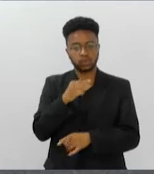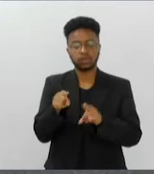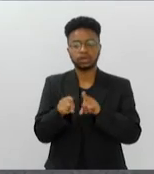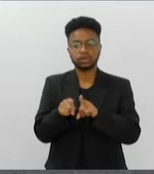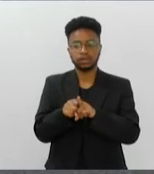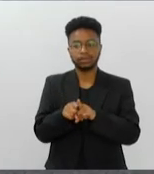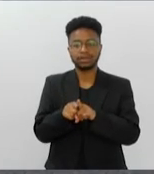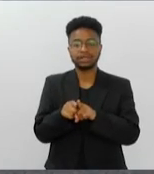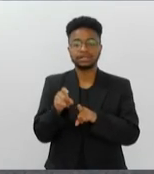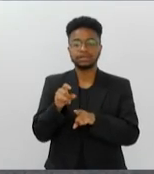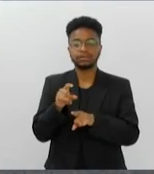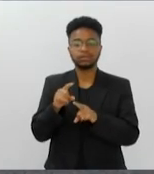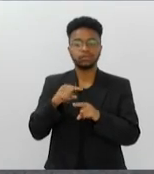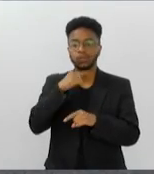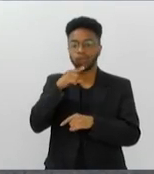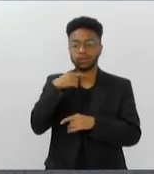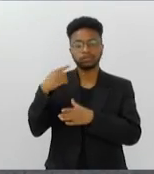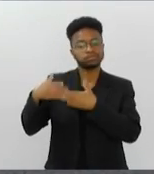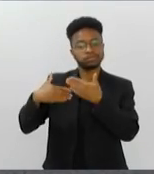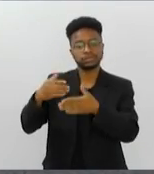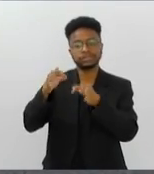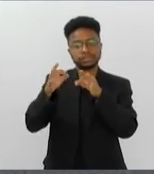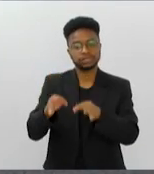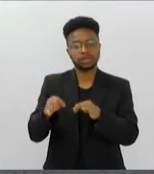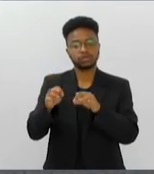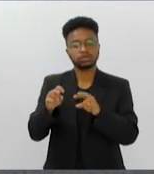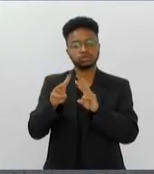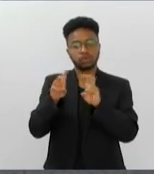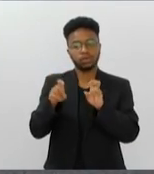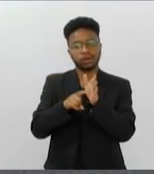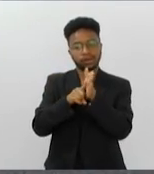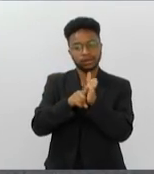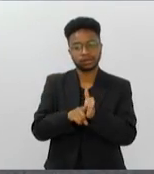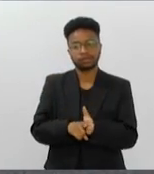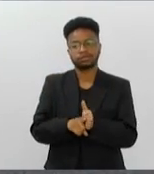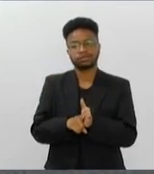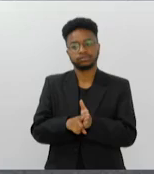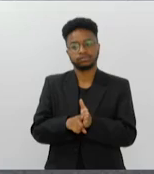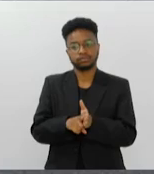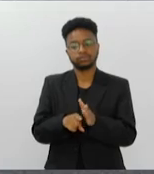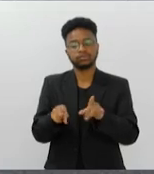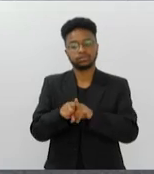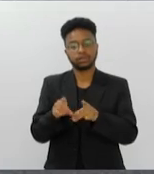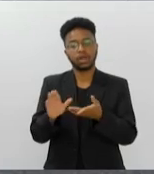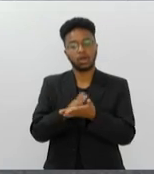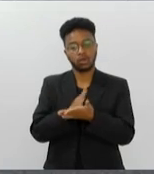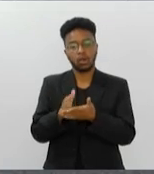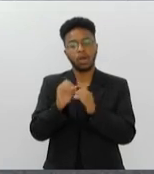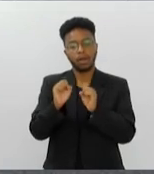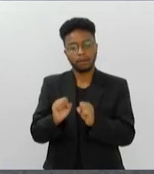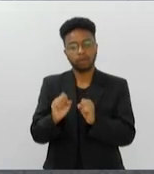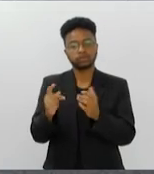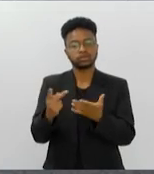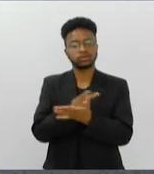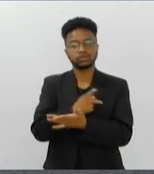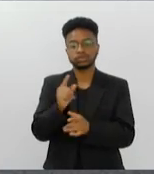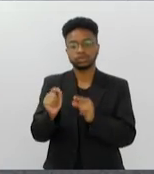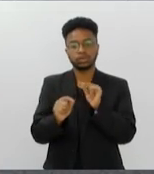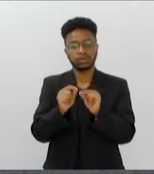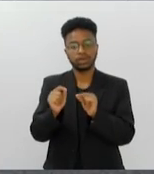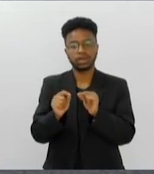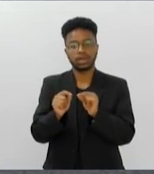o desenvolvimento adequado dos exames necessários a serem feitos, alguns podem evoluir para uma ampliação